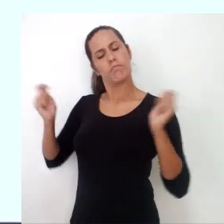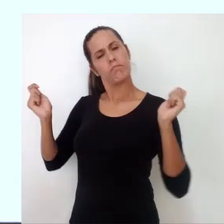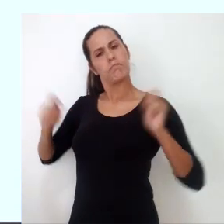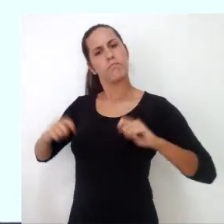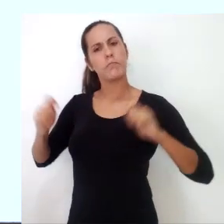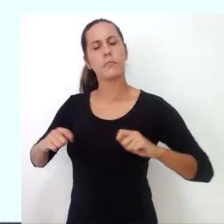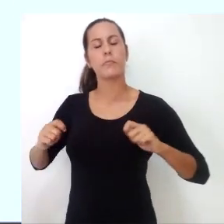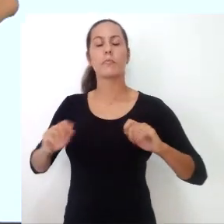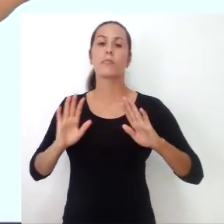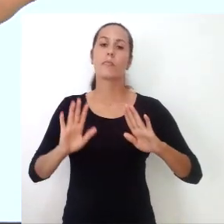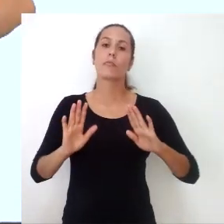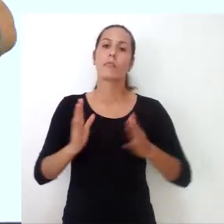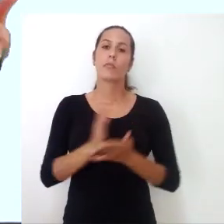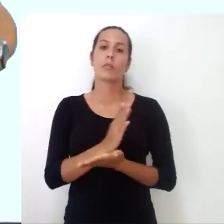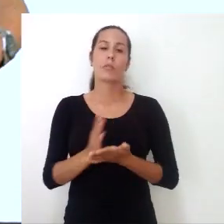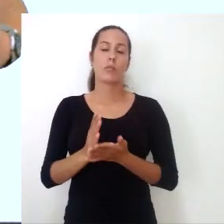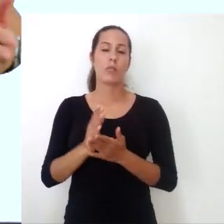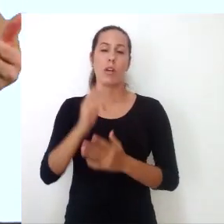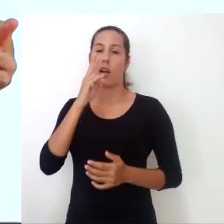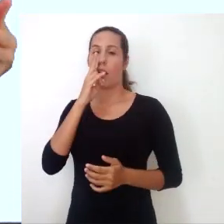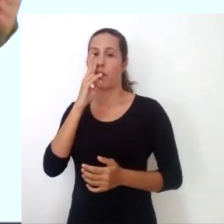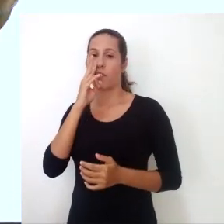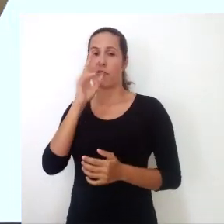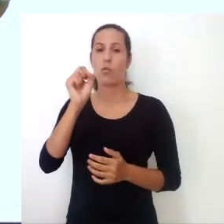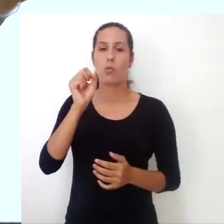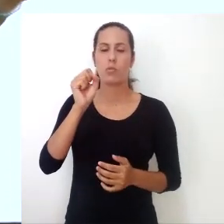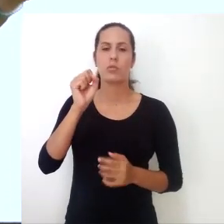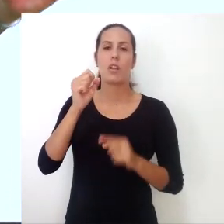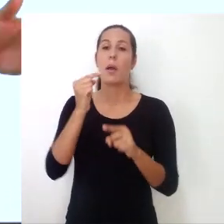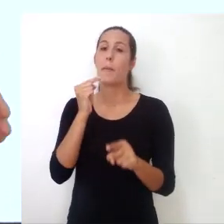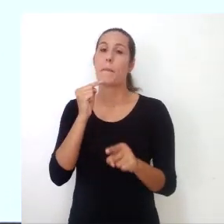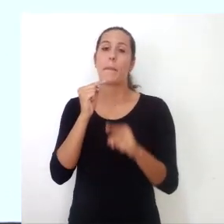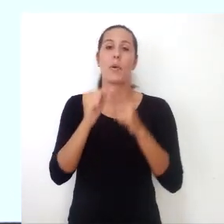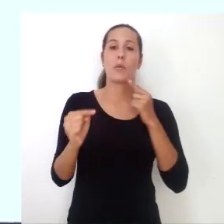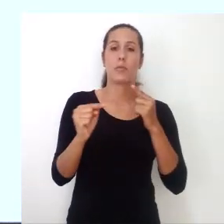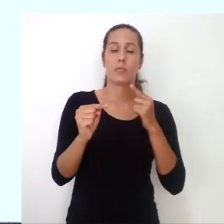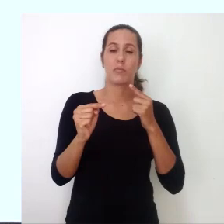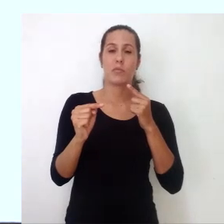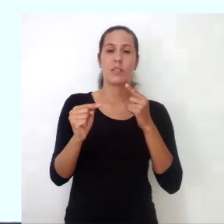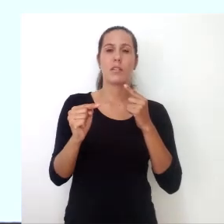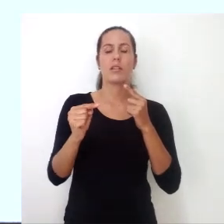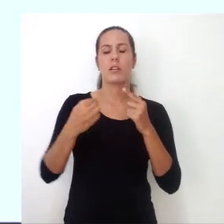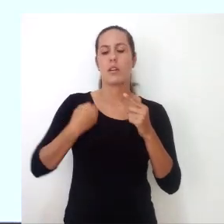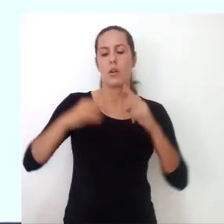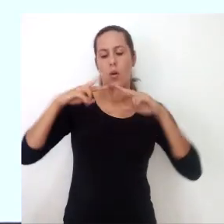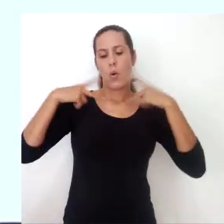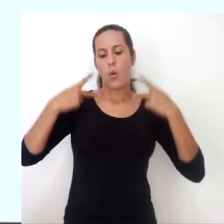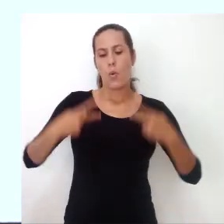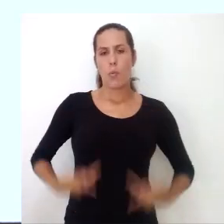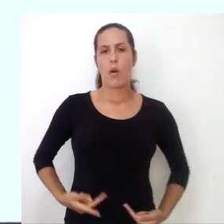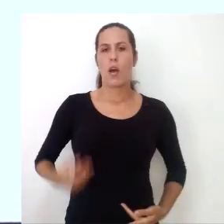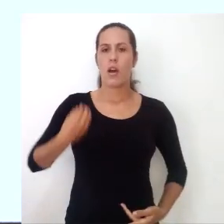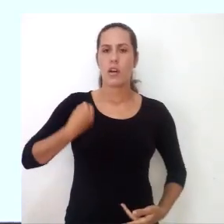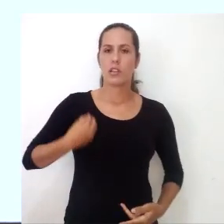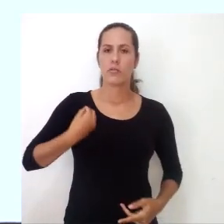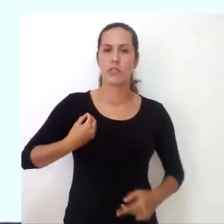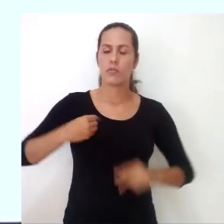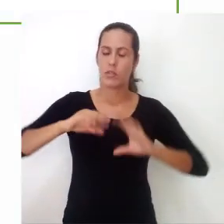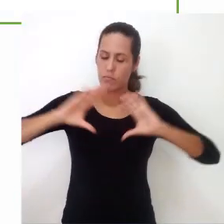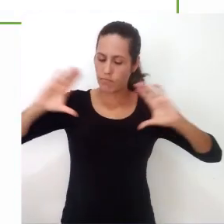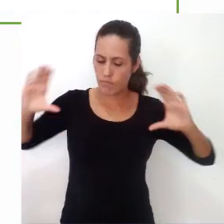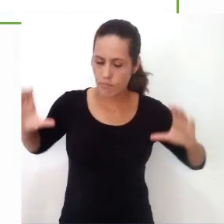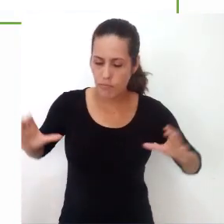Aquelas forças que deixavam, que proibiam do ser humano viver em plenitude. Vamos lá aqui.